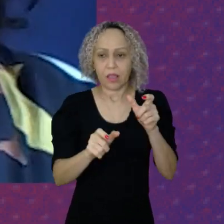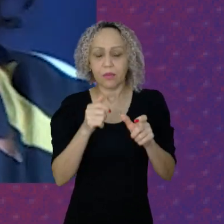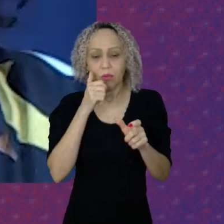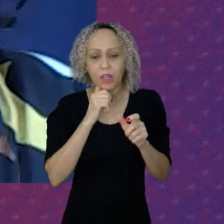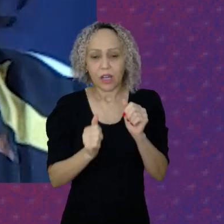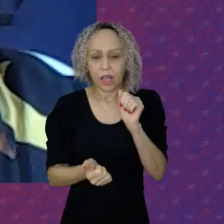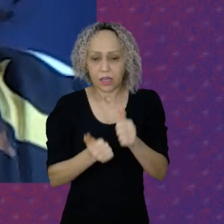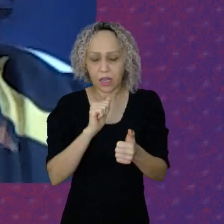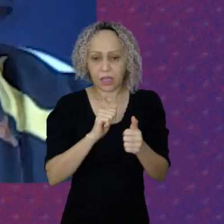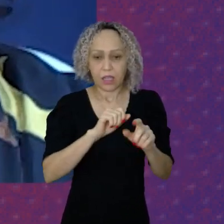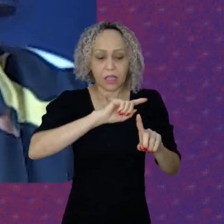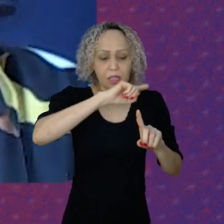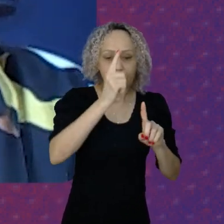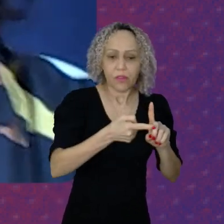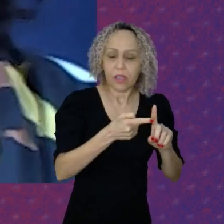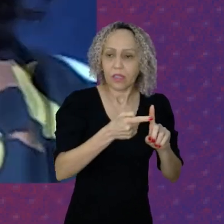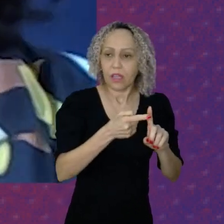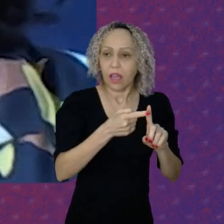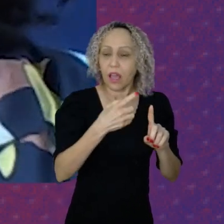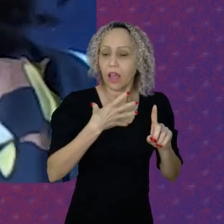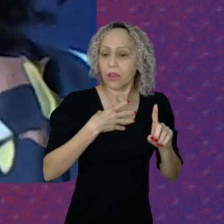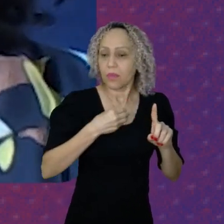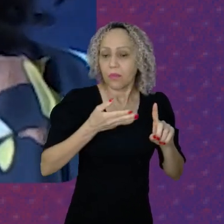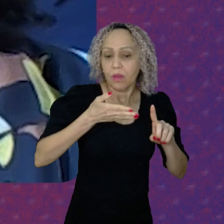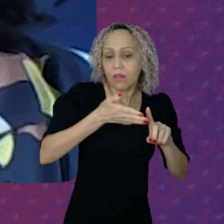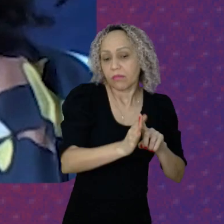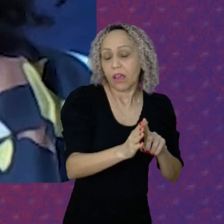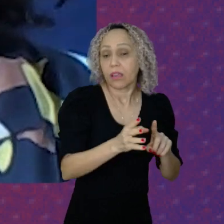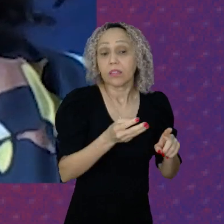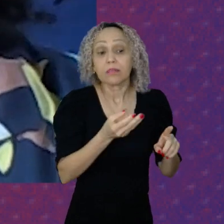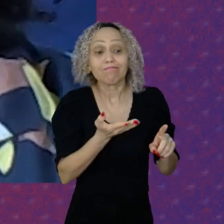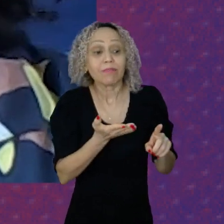é mais um avanço.